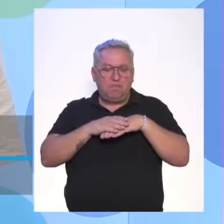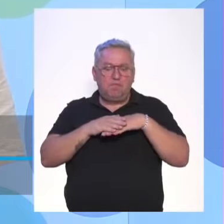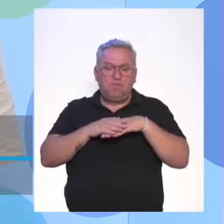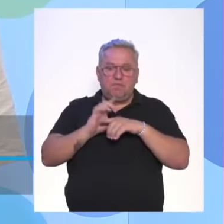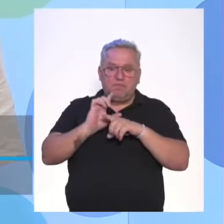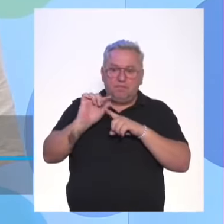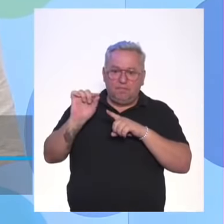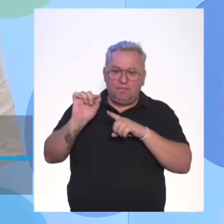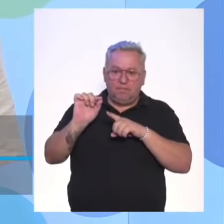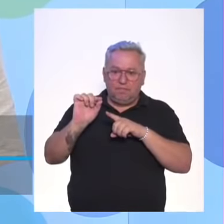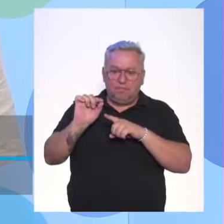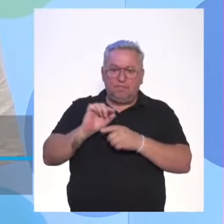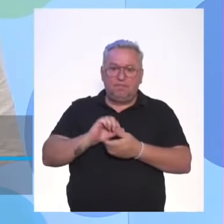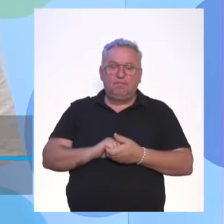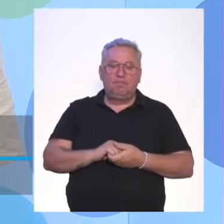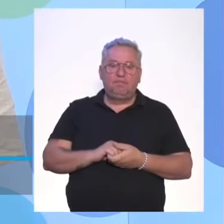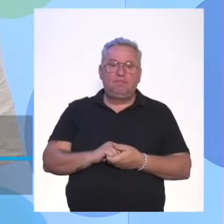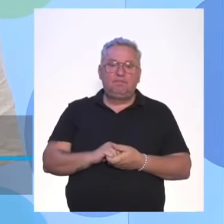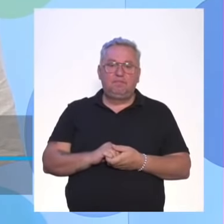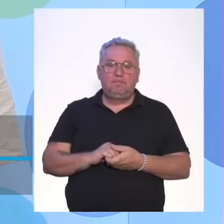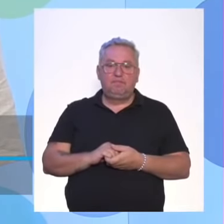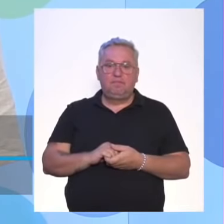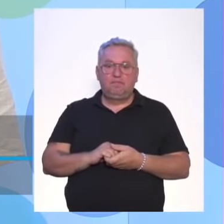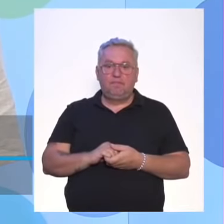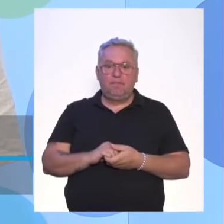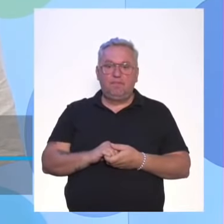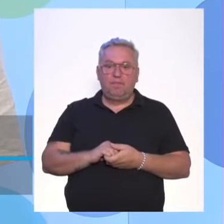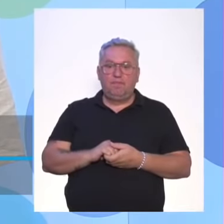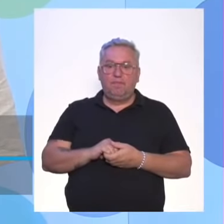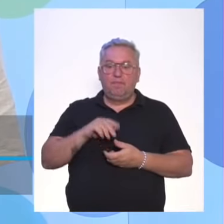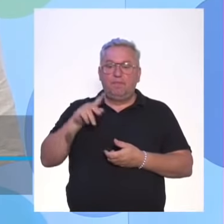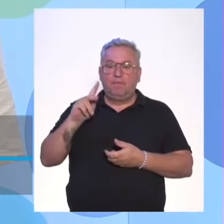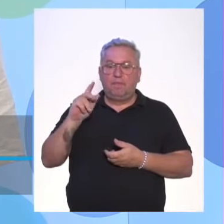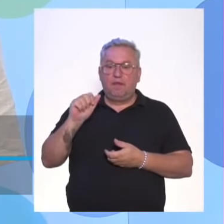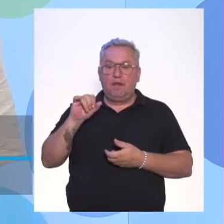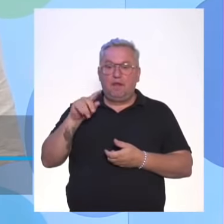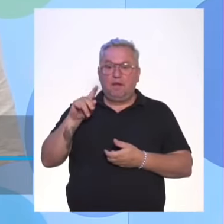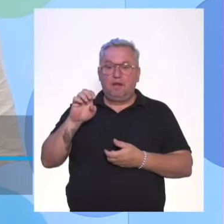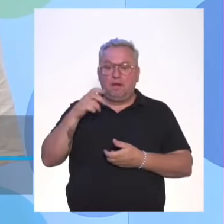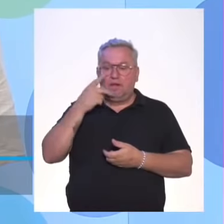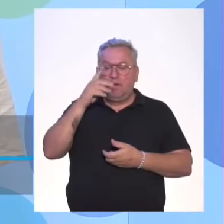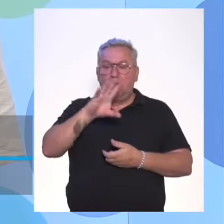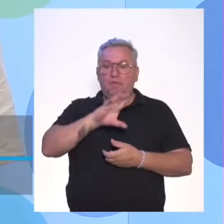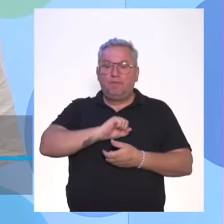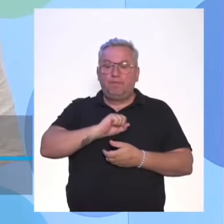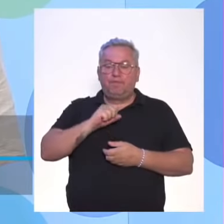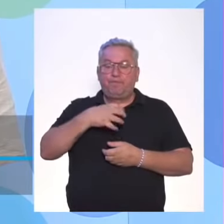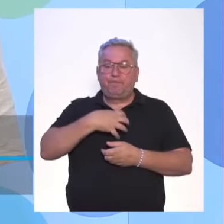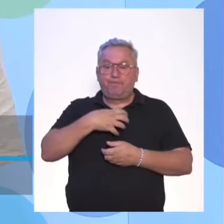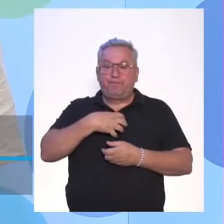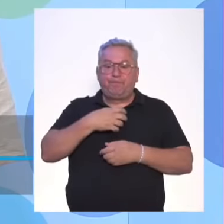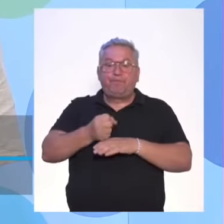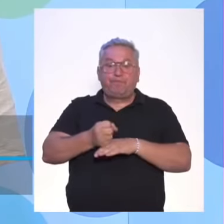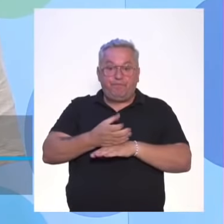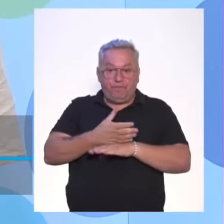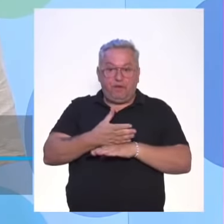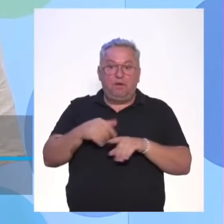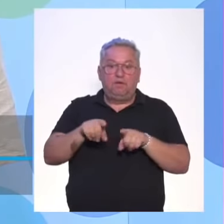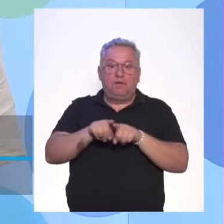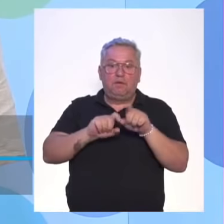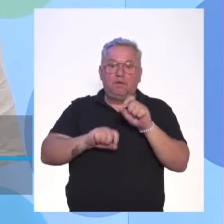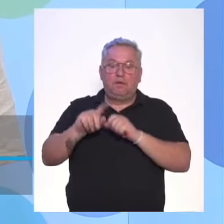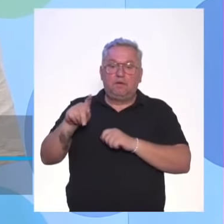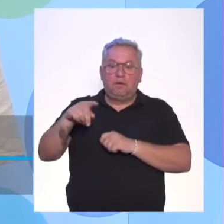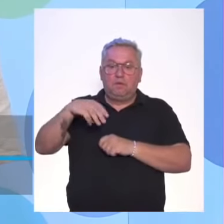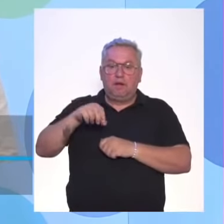partida e o Pequeno Príncipe aluna aluno Caíque coloca amor e sentimento a pro Maria